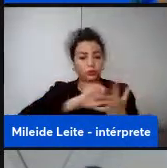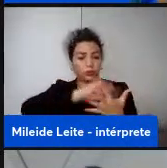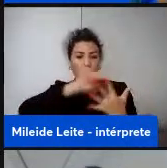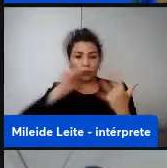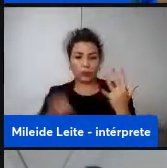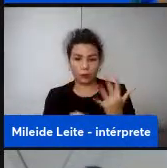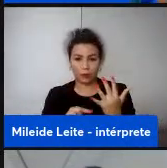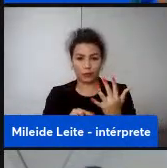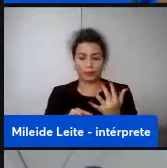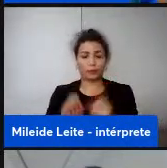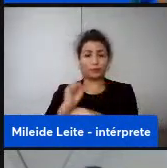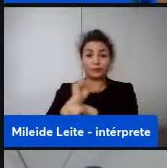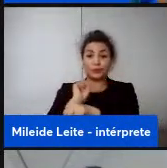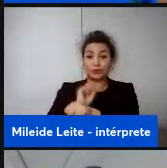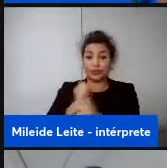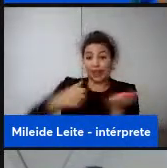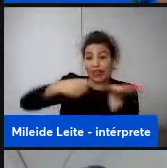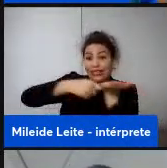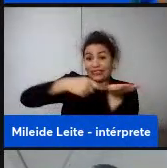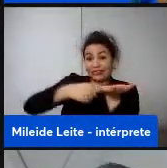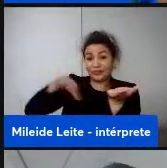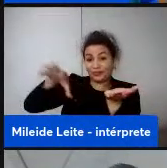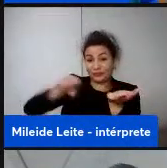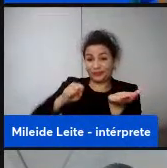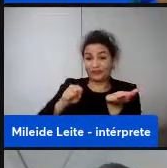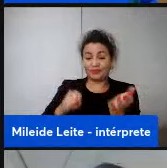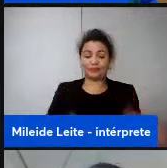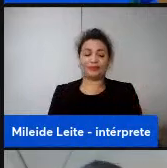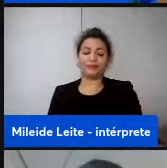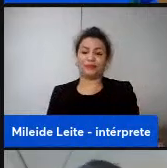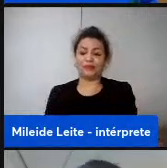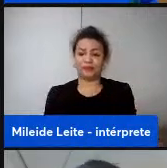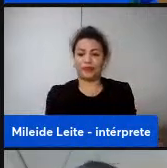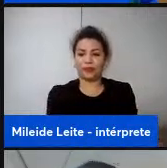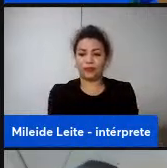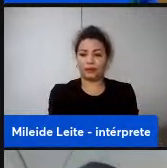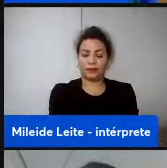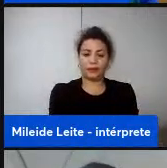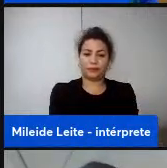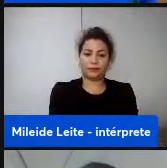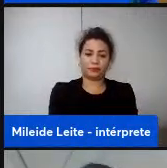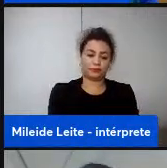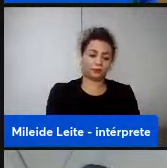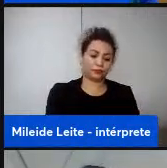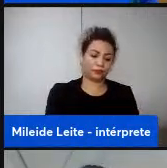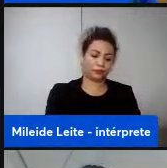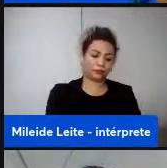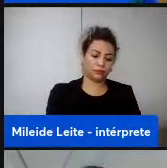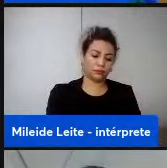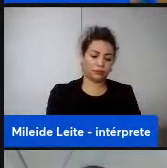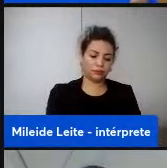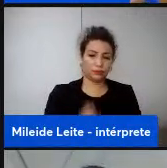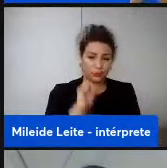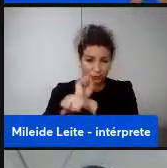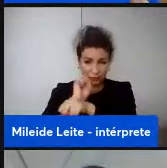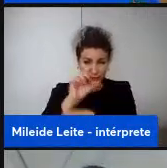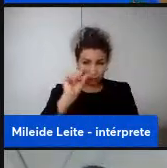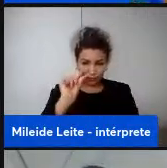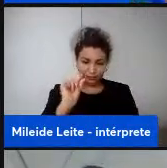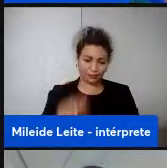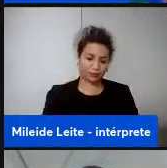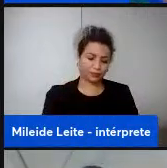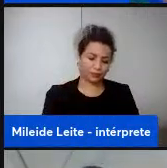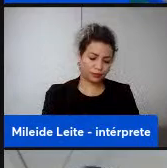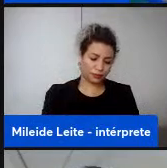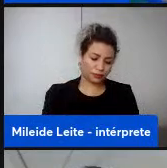buscar ali o carregador, eu troquei de lugar e o meu carregador está aqui na outra mesa. Desculpem, mas